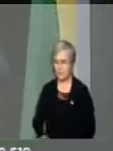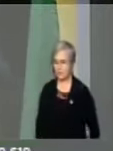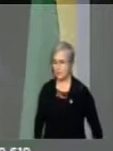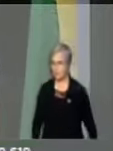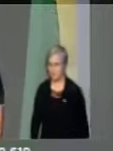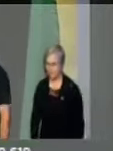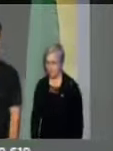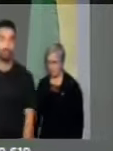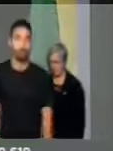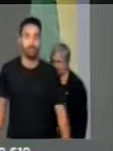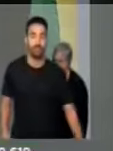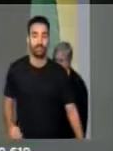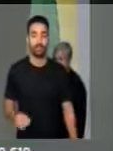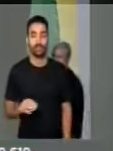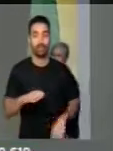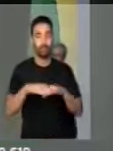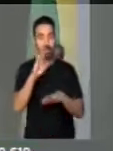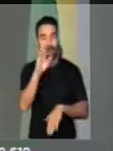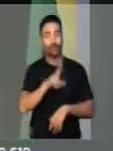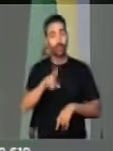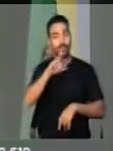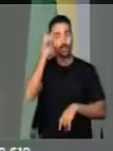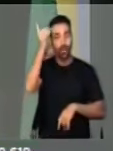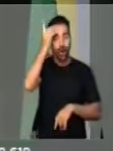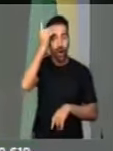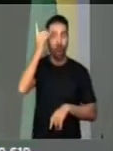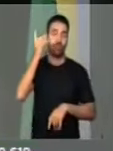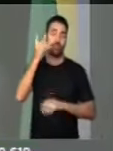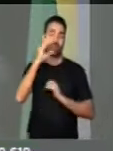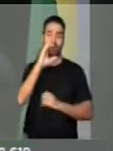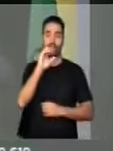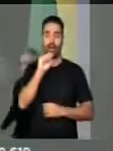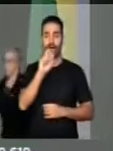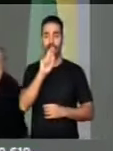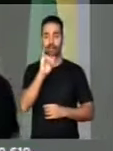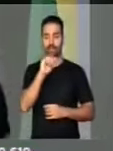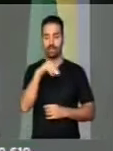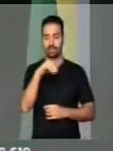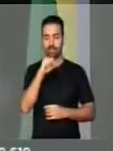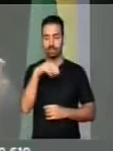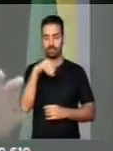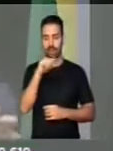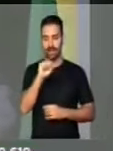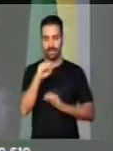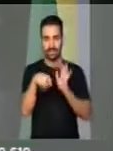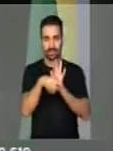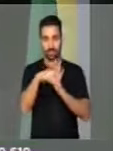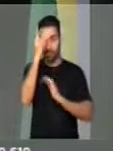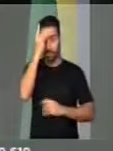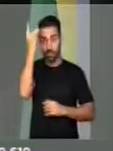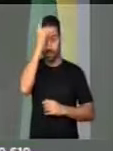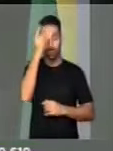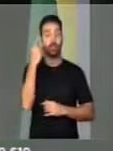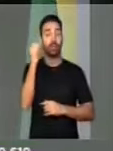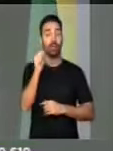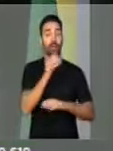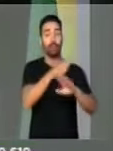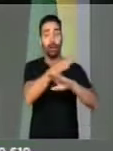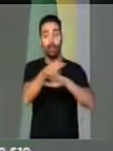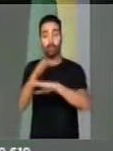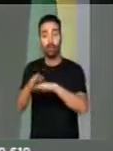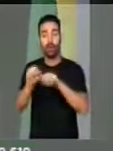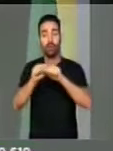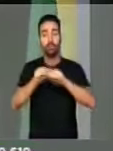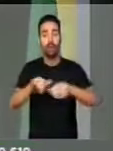usar dos dons e dos carismas do Espírito Santo para nós trazermos luz a todos esses ambientes. Temos que